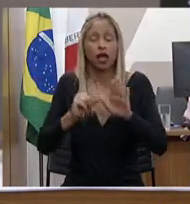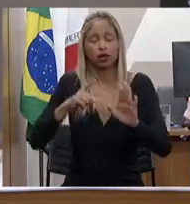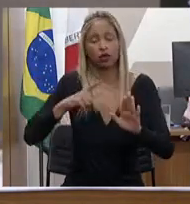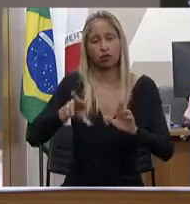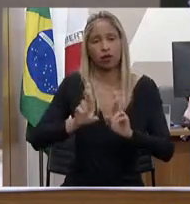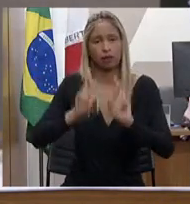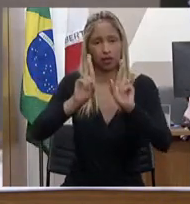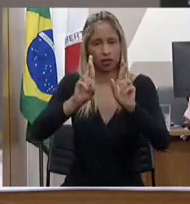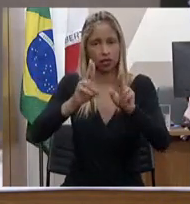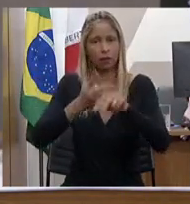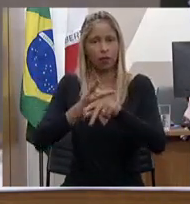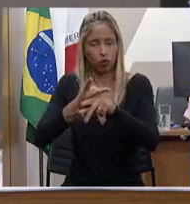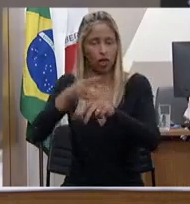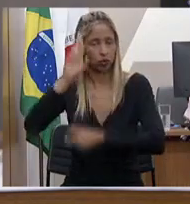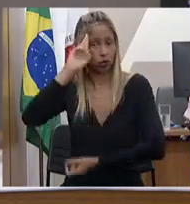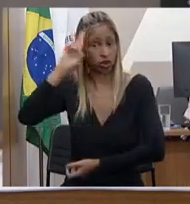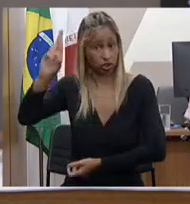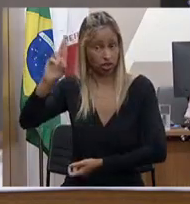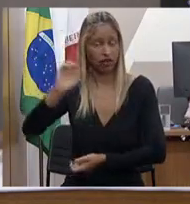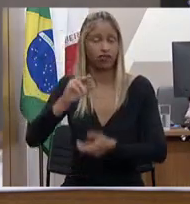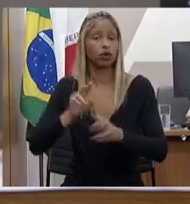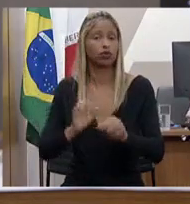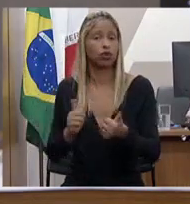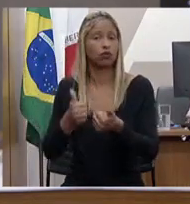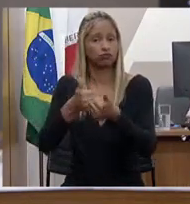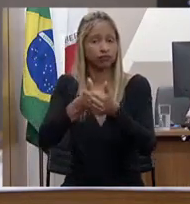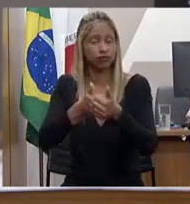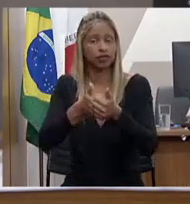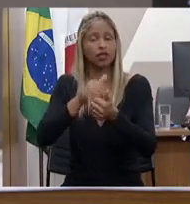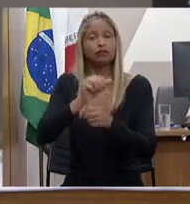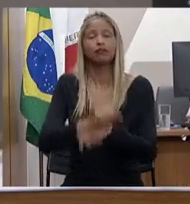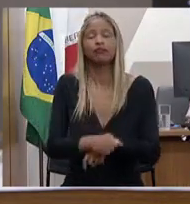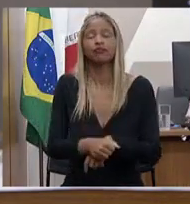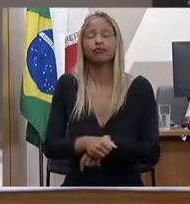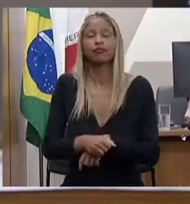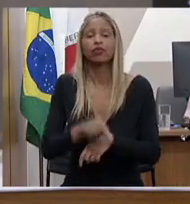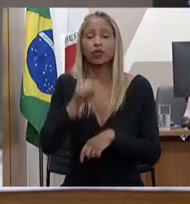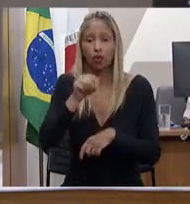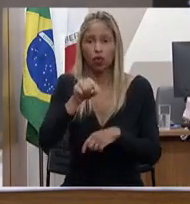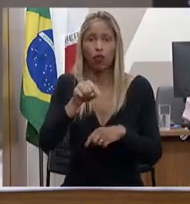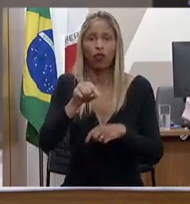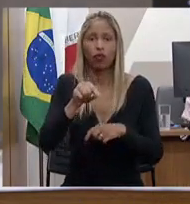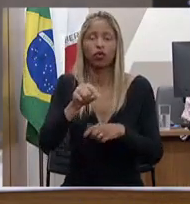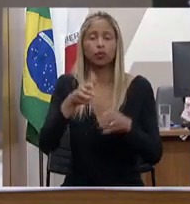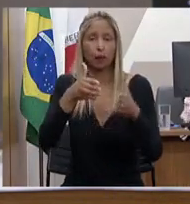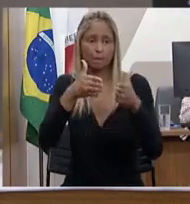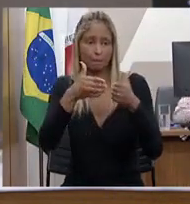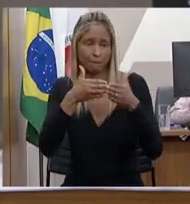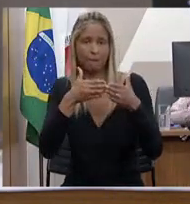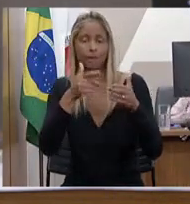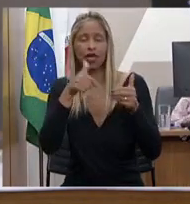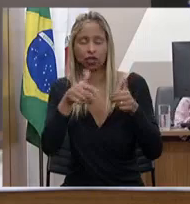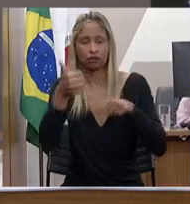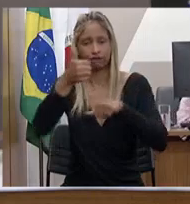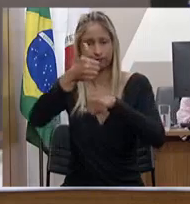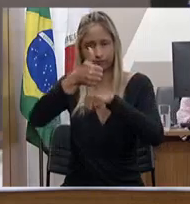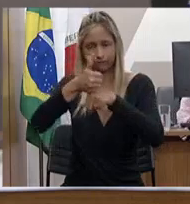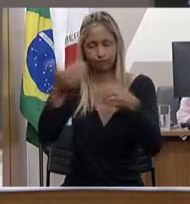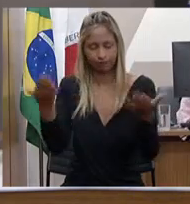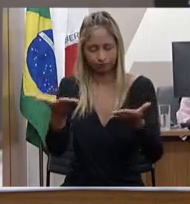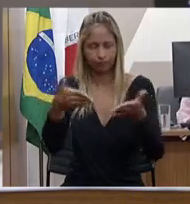representando o nosso procurador-chefe que me solicitou gentilmente que eu